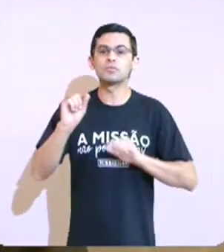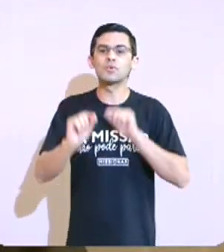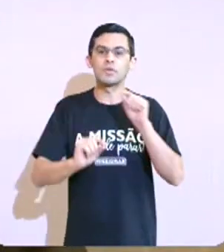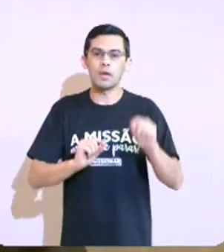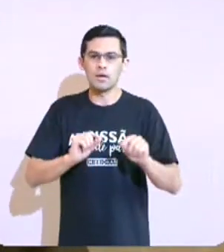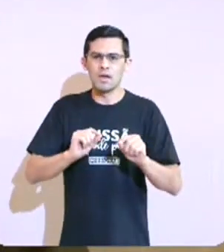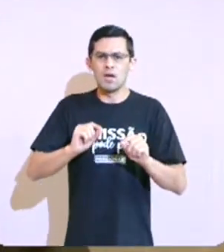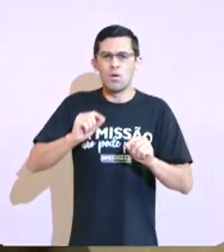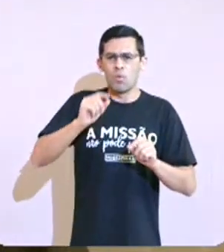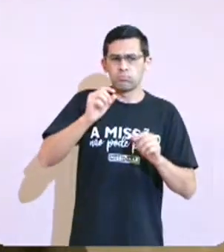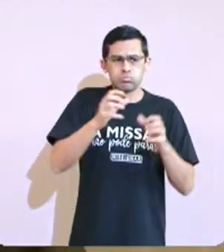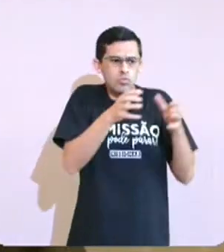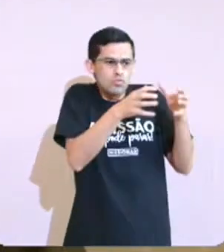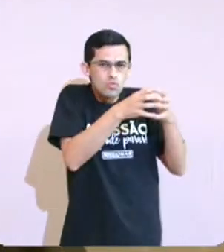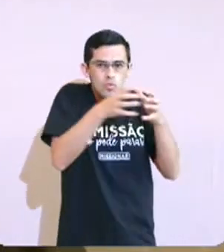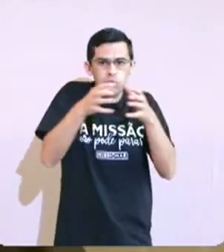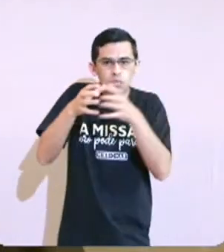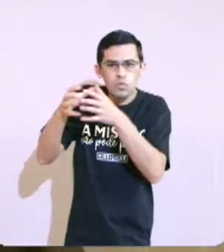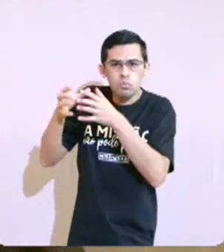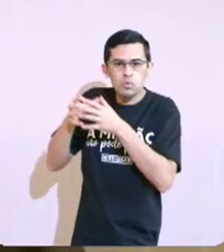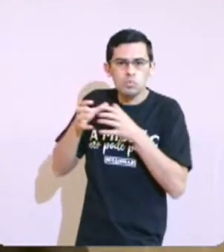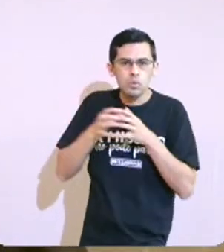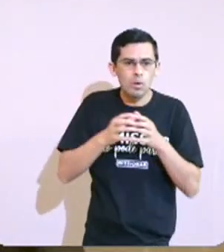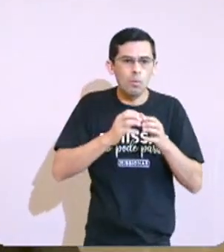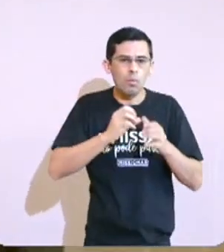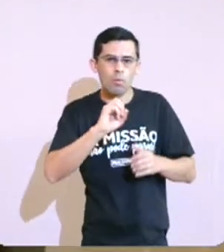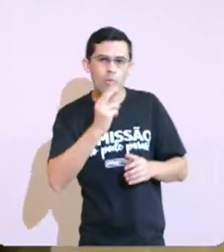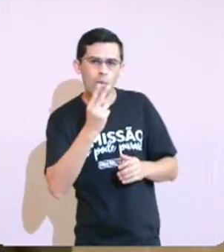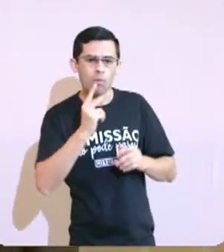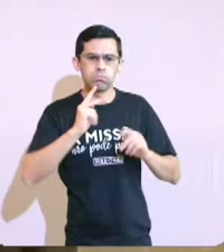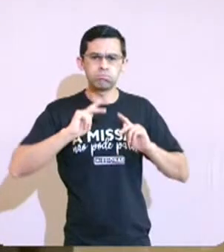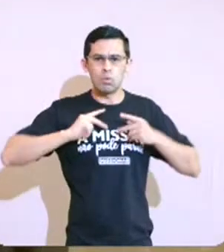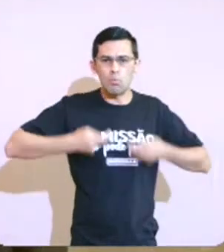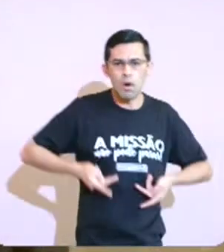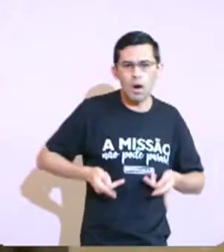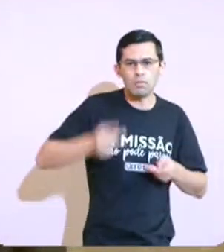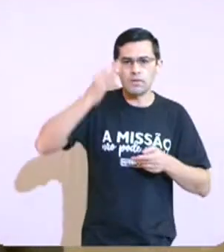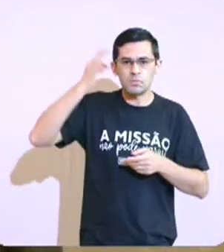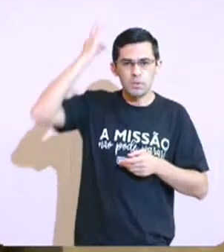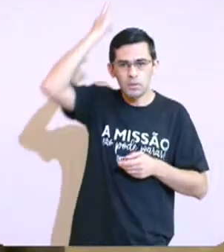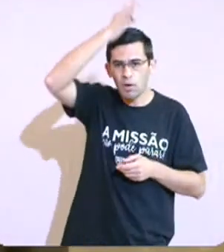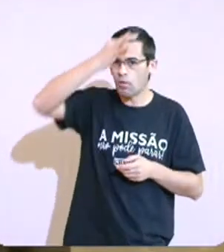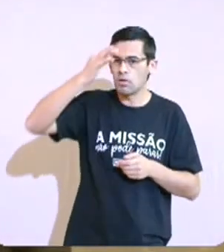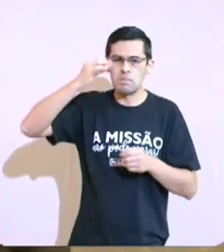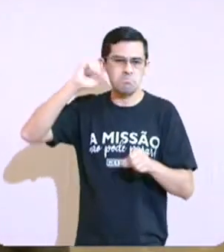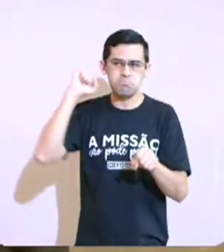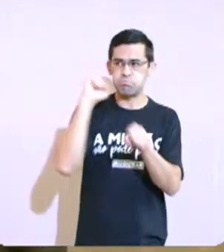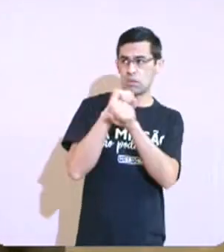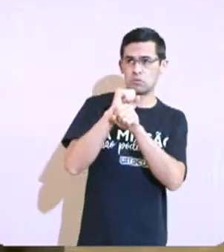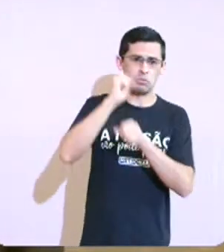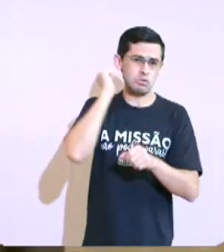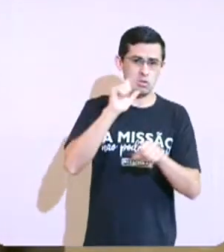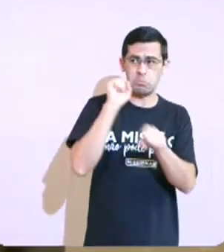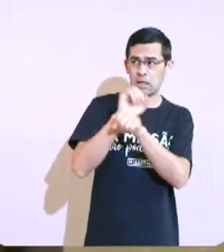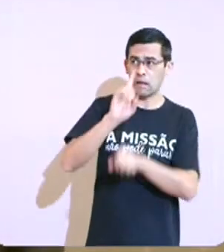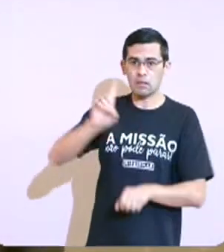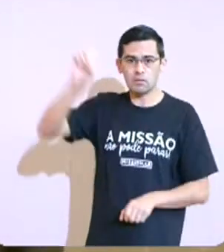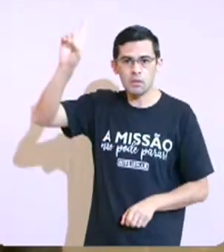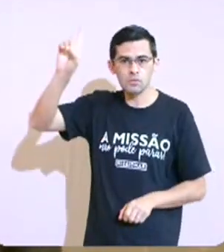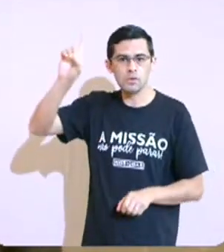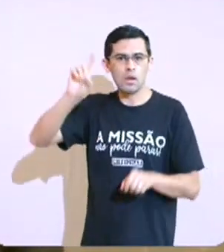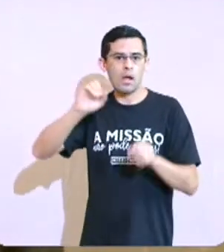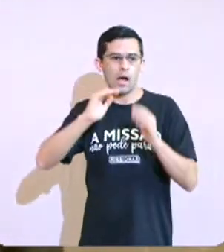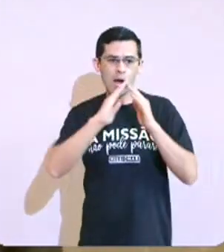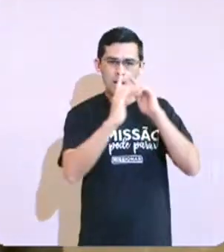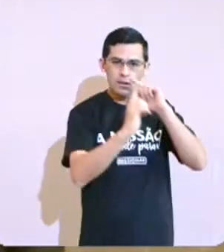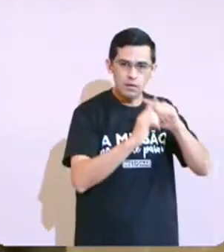alguém ou qualquer organização ou entidade humana ou espiritual conseguiu bloquear Deus. Deus e a igreja,